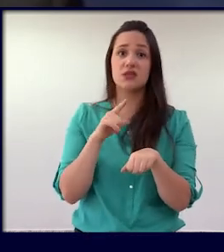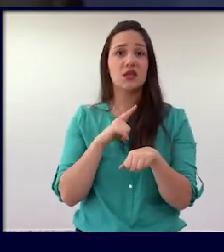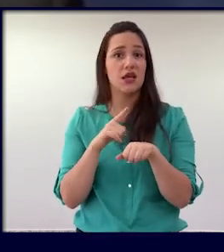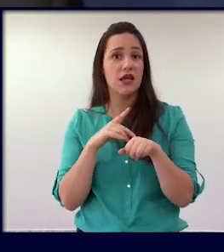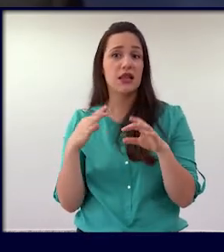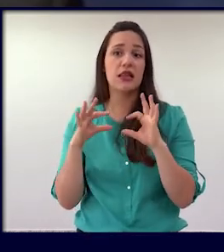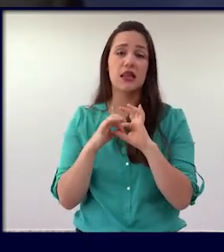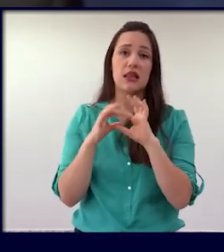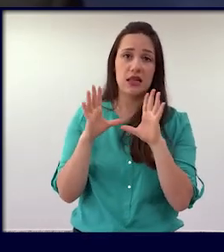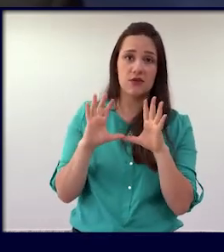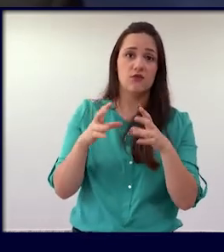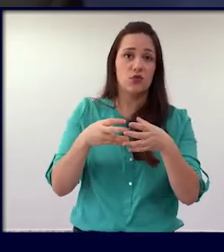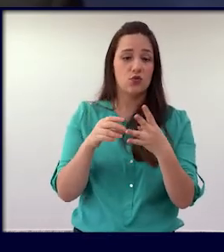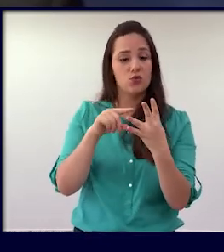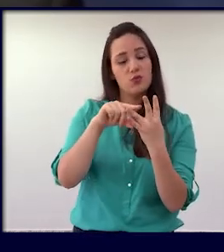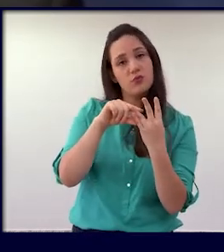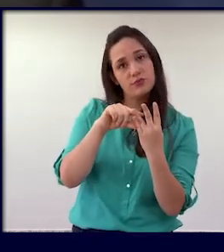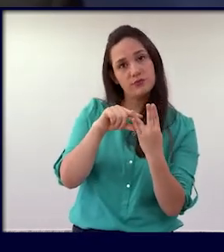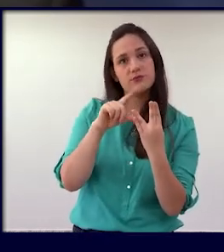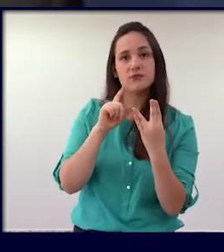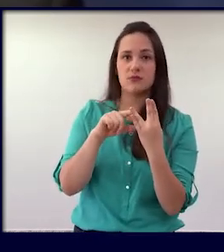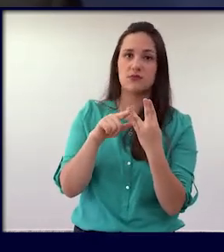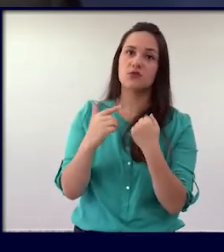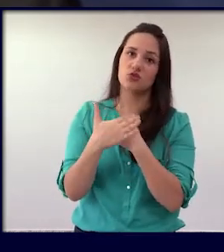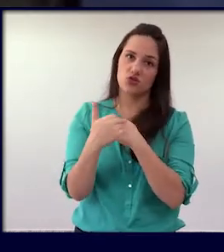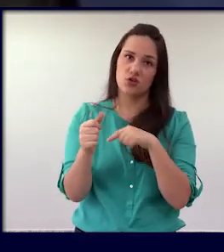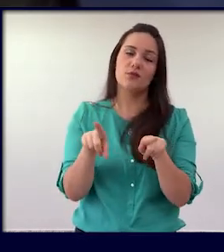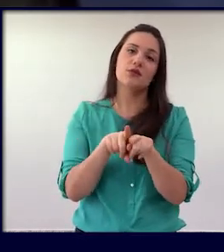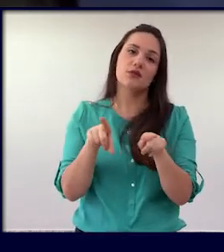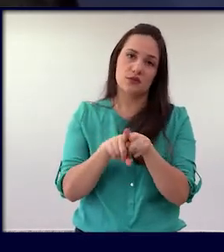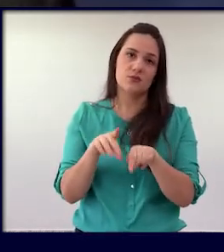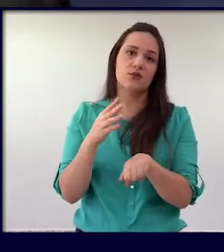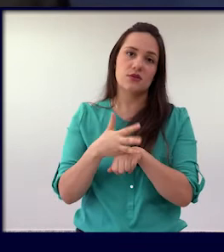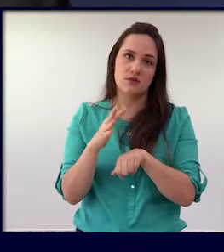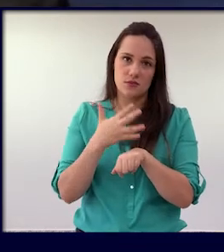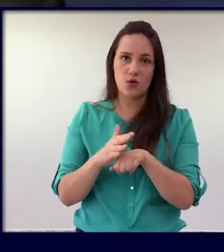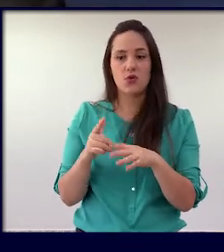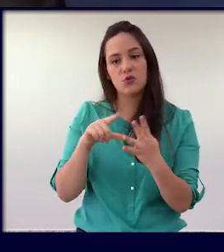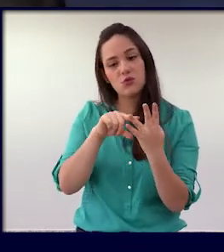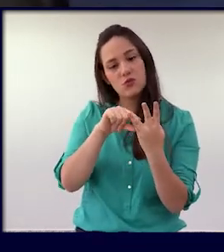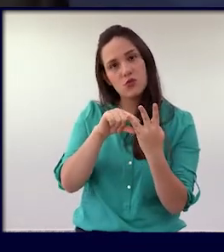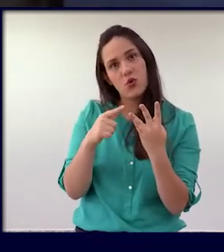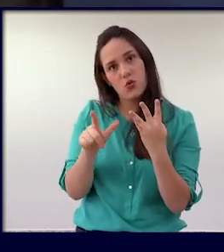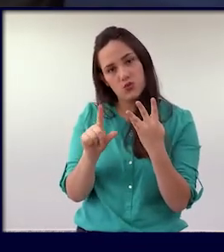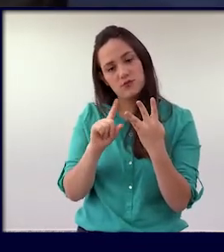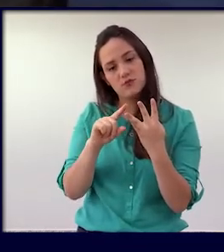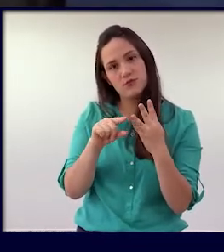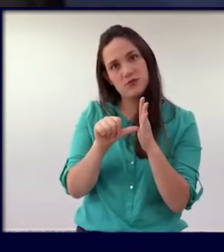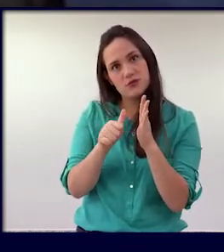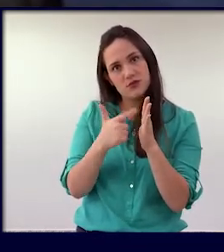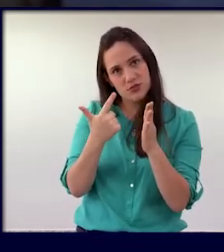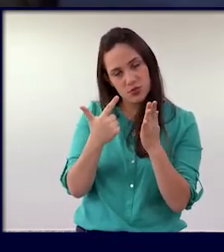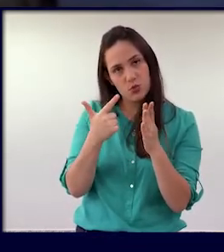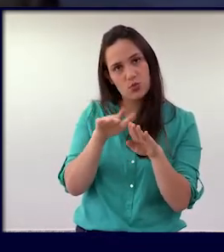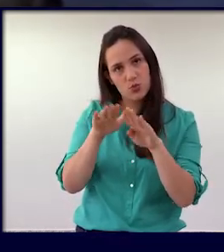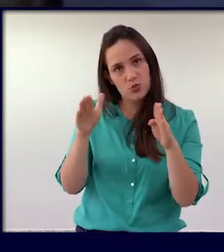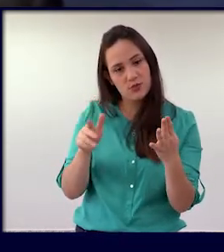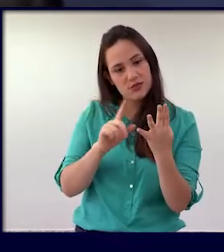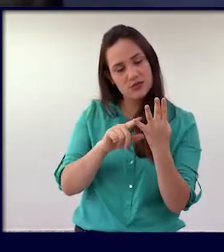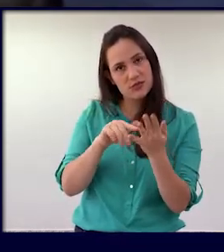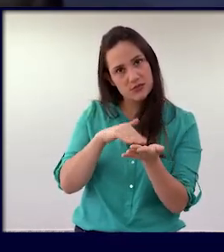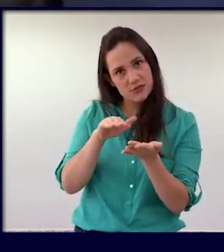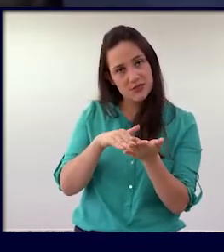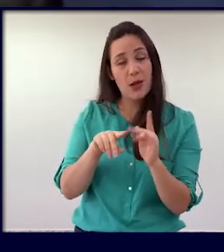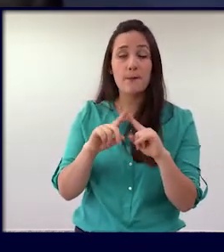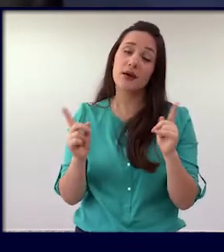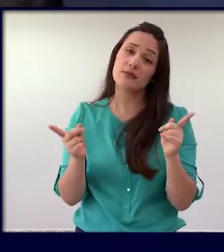havendo tempo hábil, havendo disponibilidade da equipe do cartório eleitoral, eles chamam também para treinamento os outros mesários, que é o